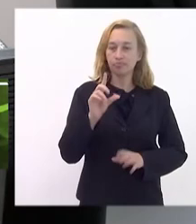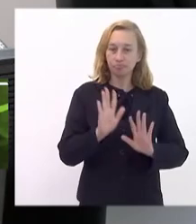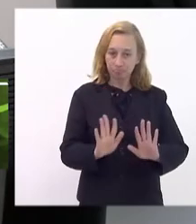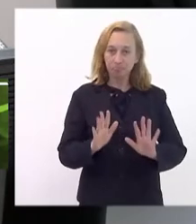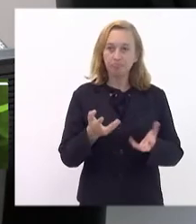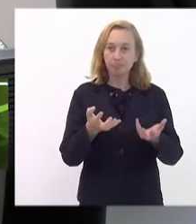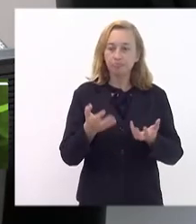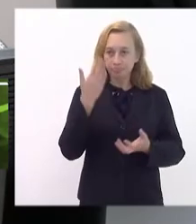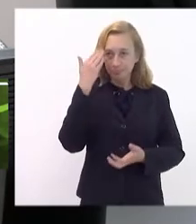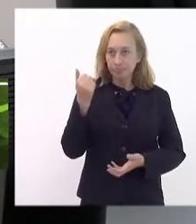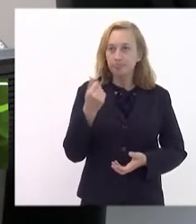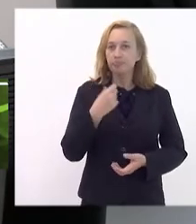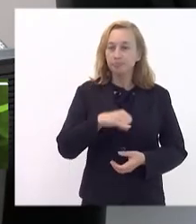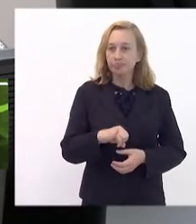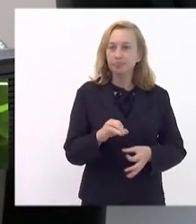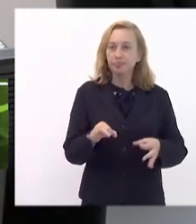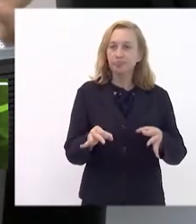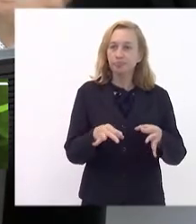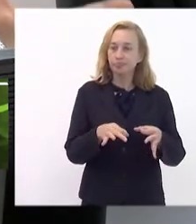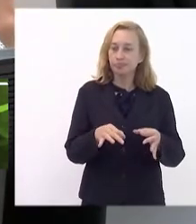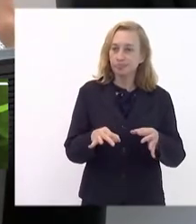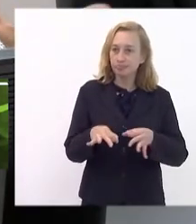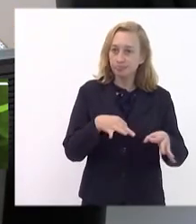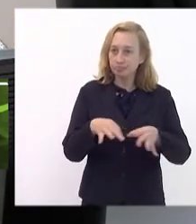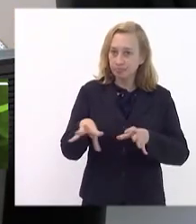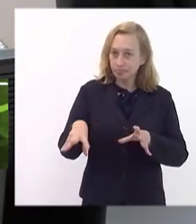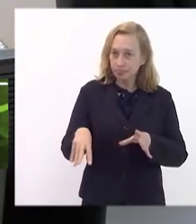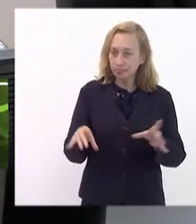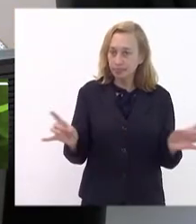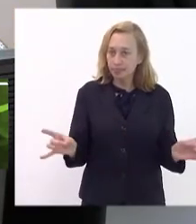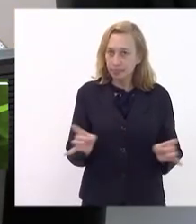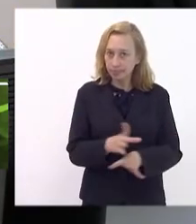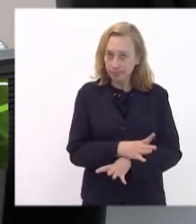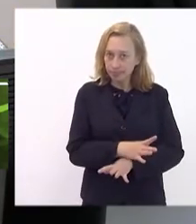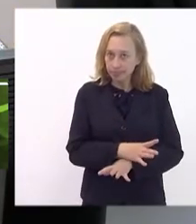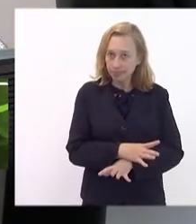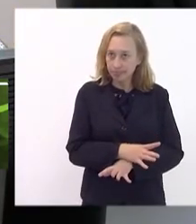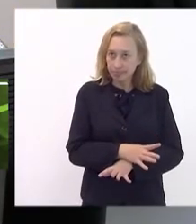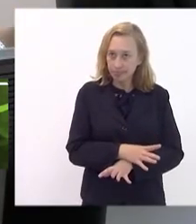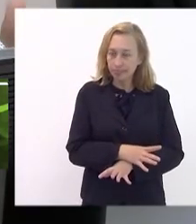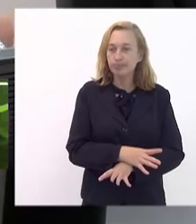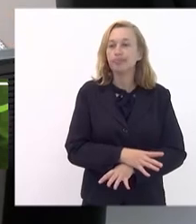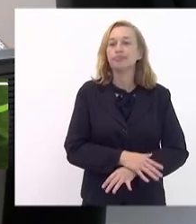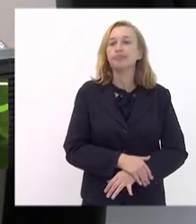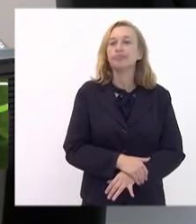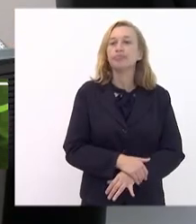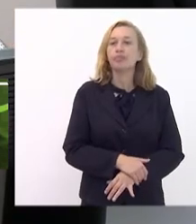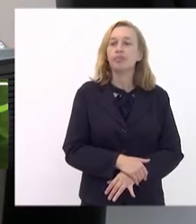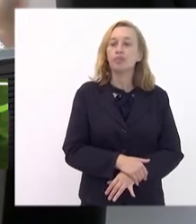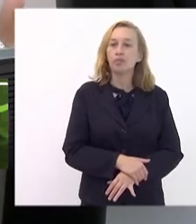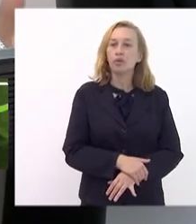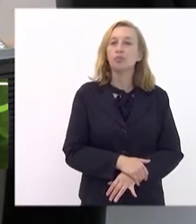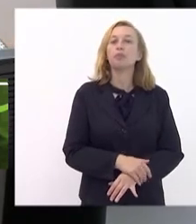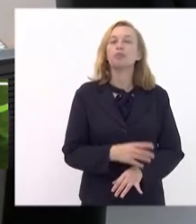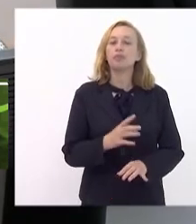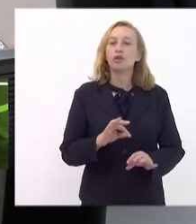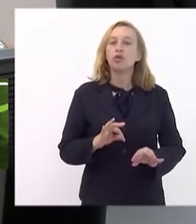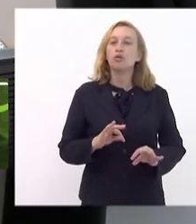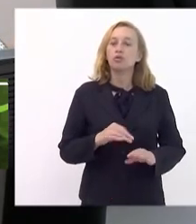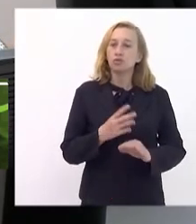queria saber se esse projeto está de fato concluído, se está concluído, com orçado,